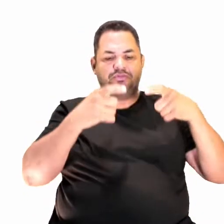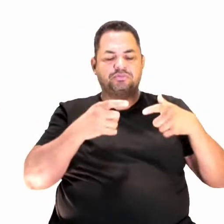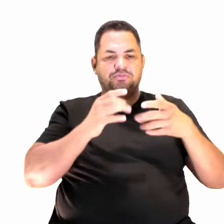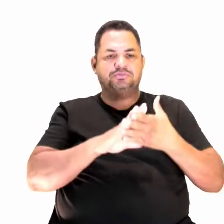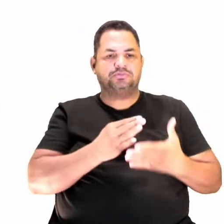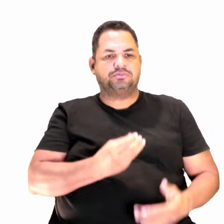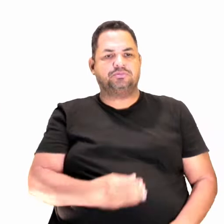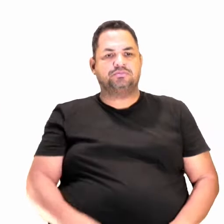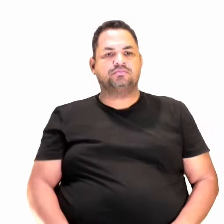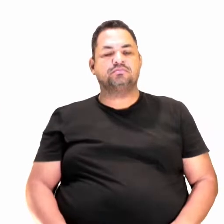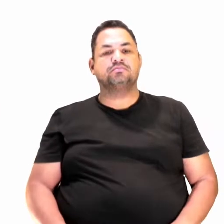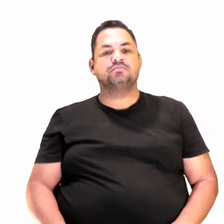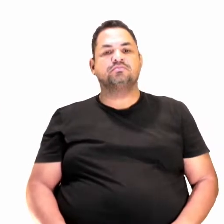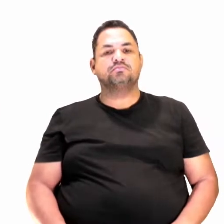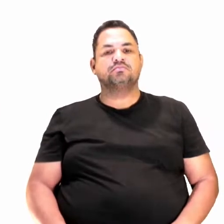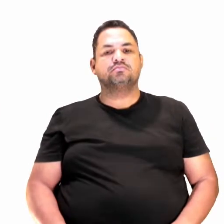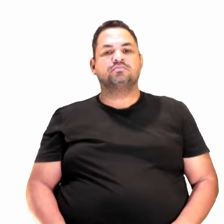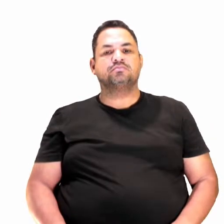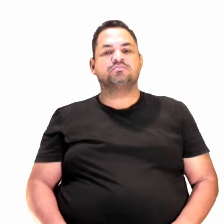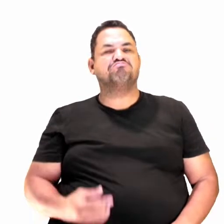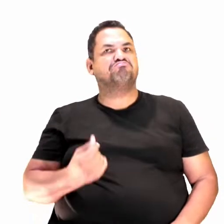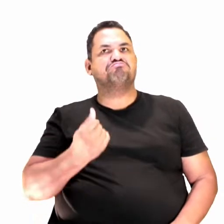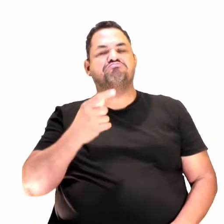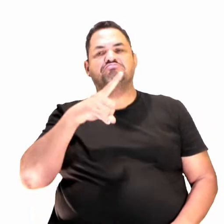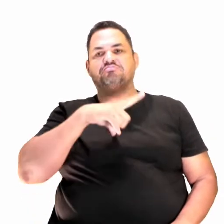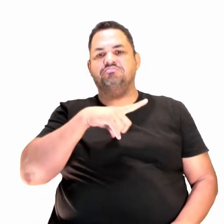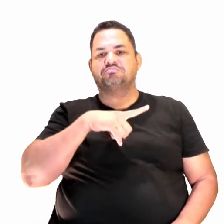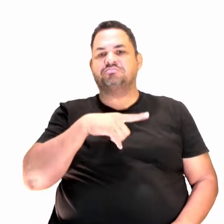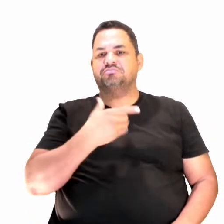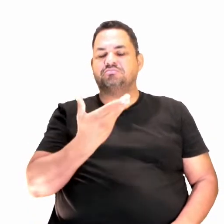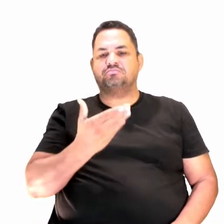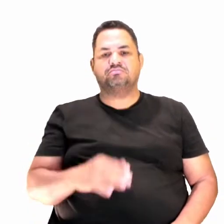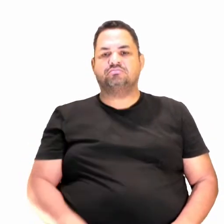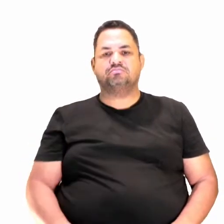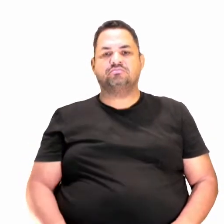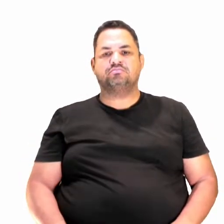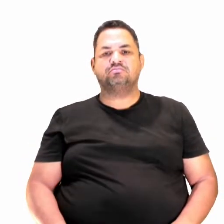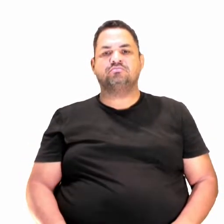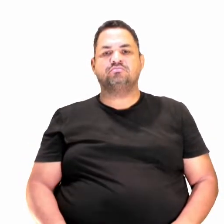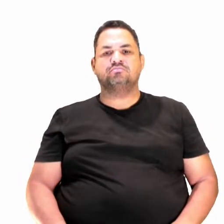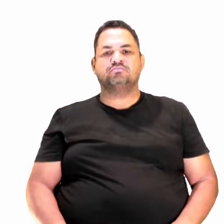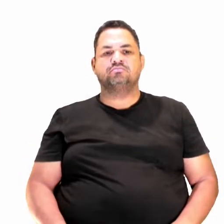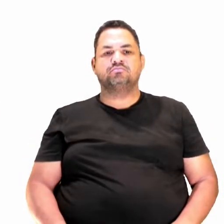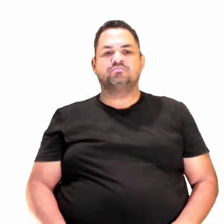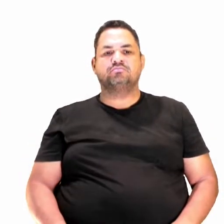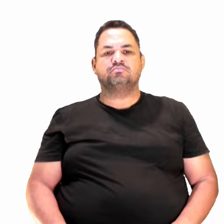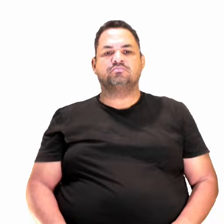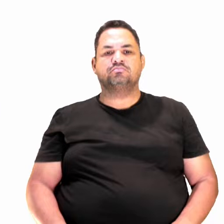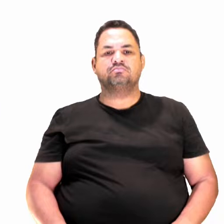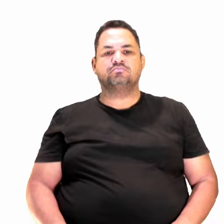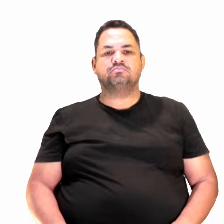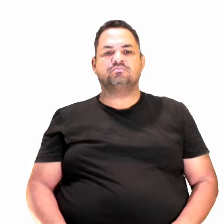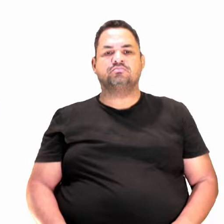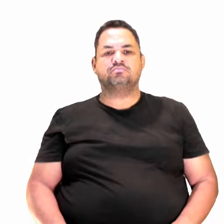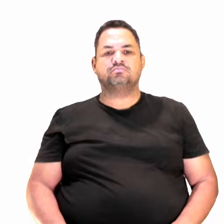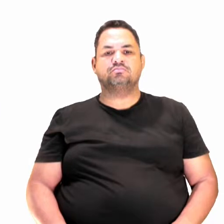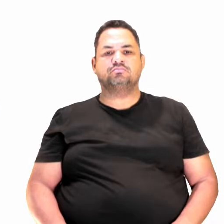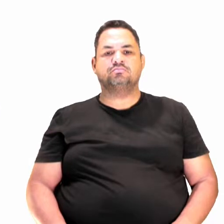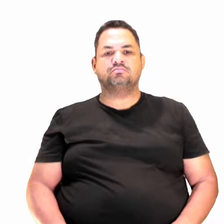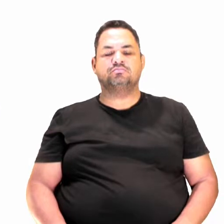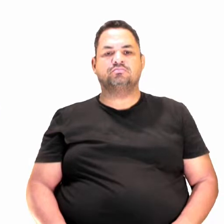much money you make, ou quanto de dinheiro você faz. They don't care about your job or your